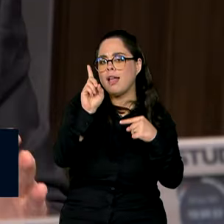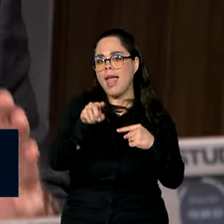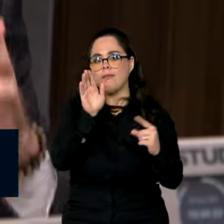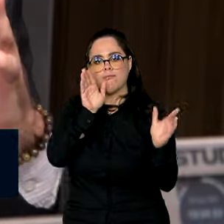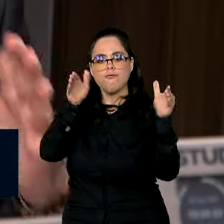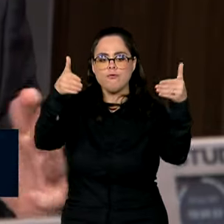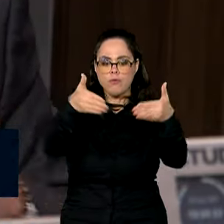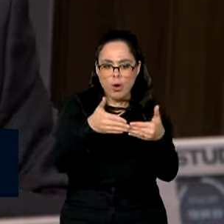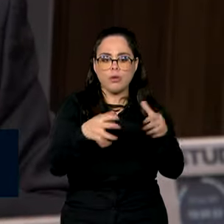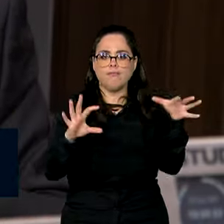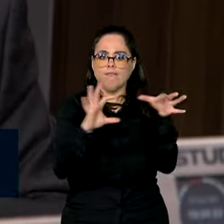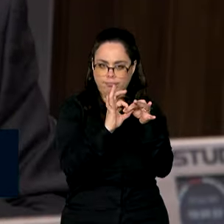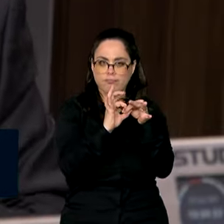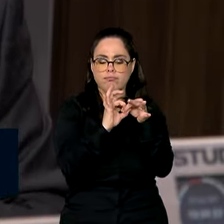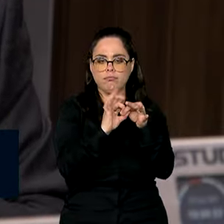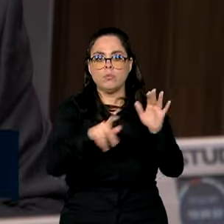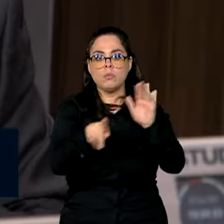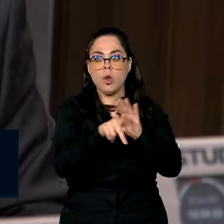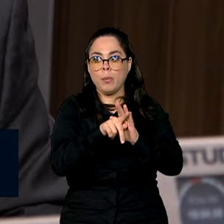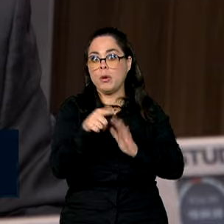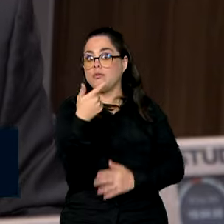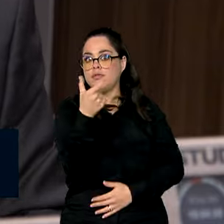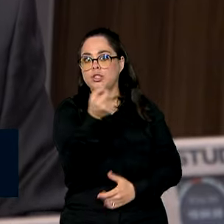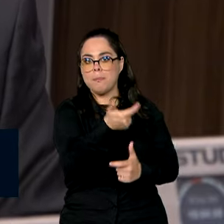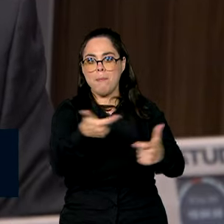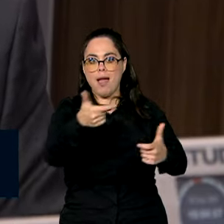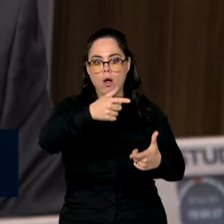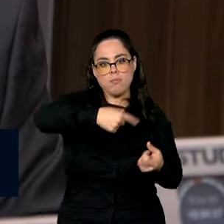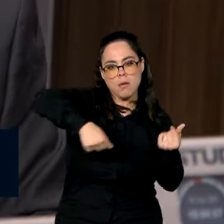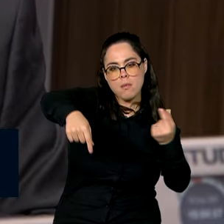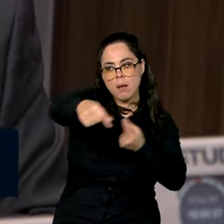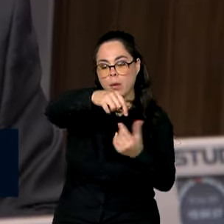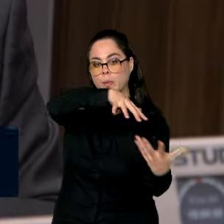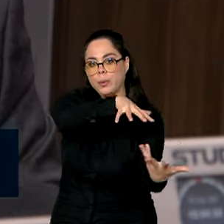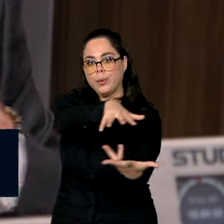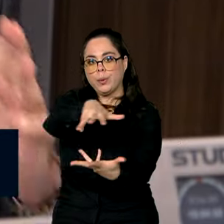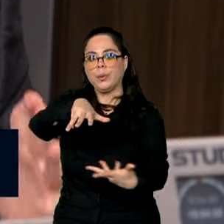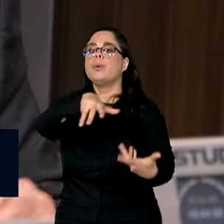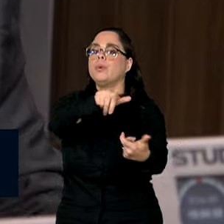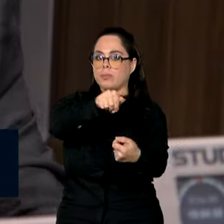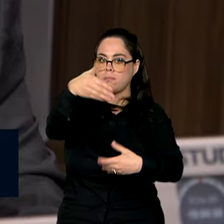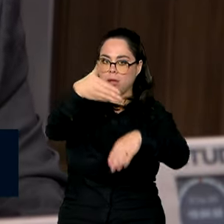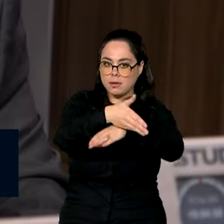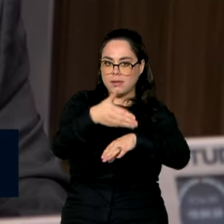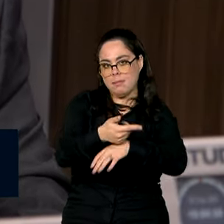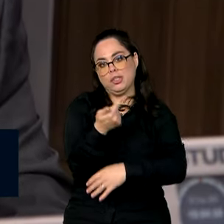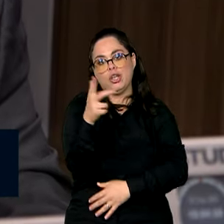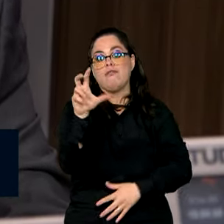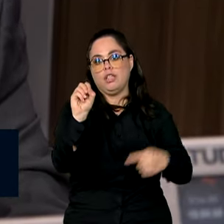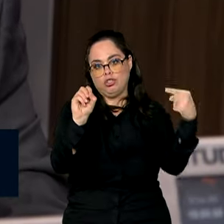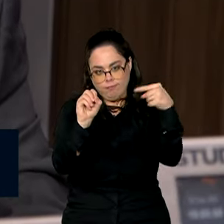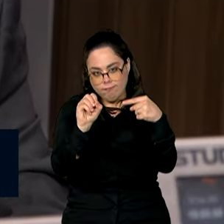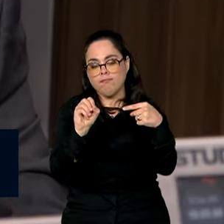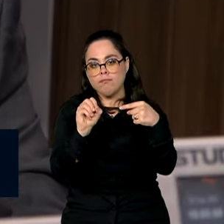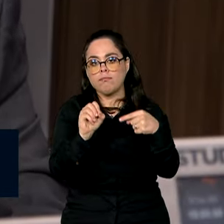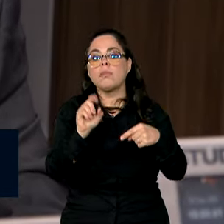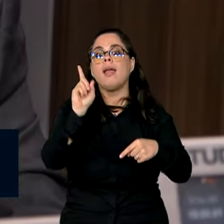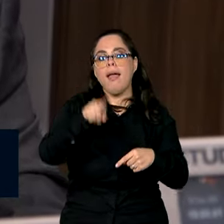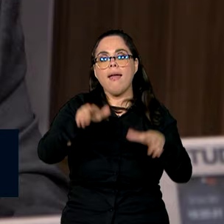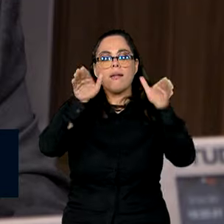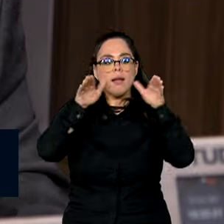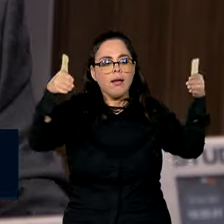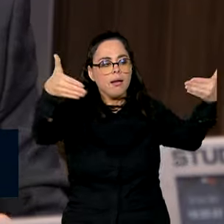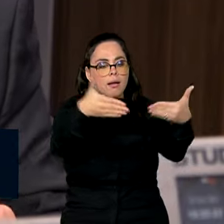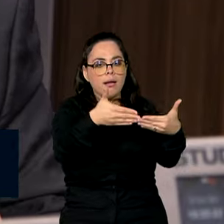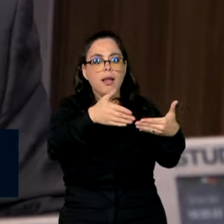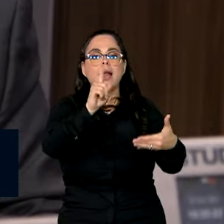fórum reúne das 20 maiores economias eh do mundo eh é um fórum